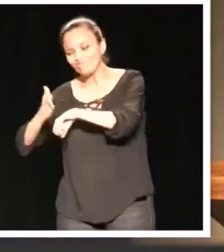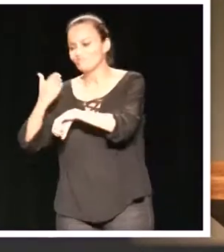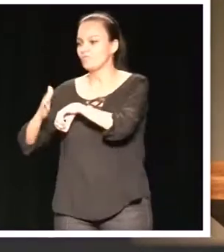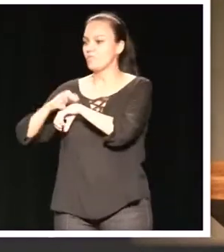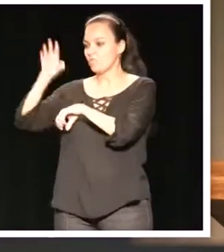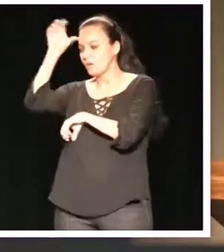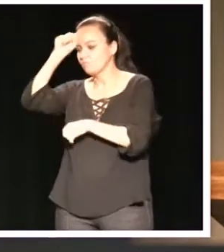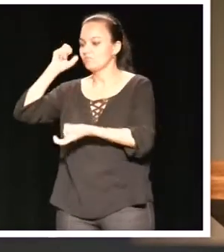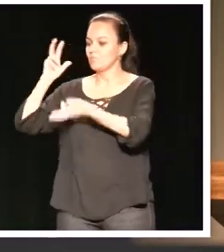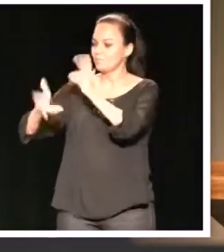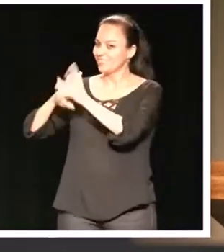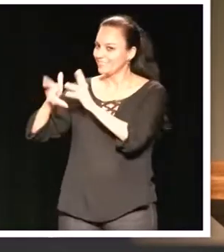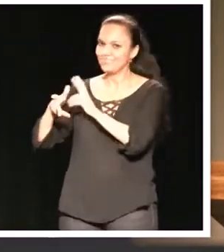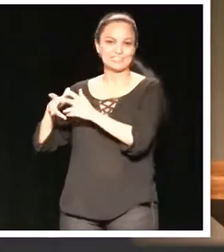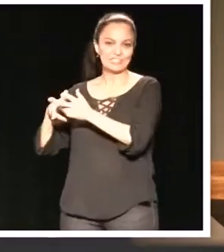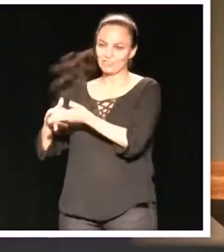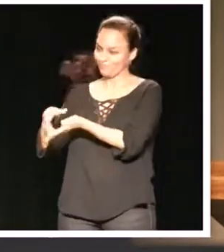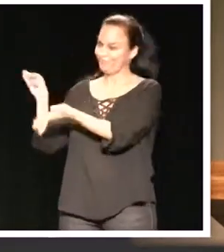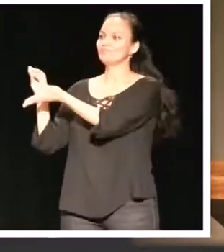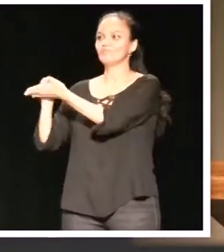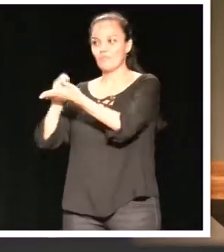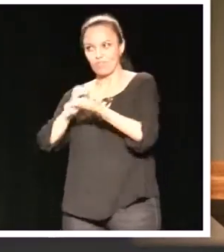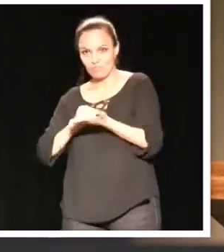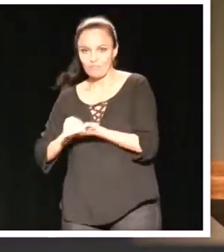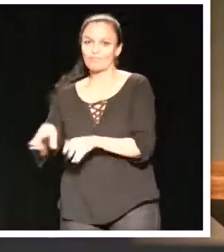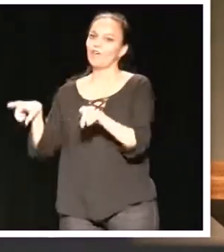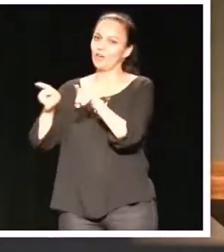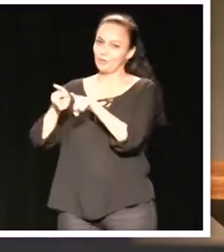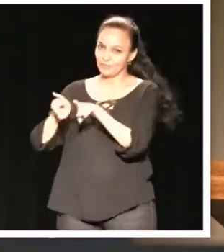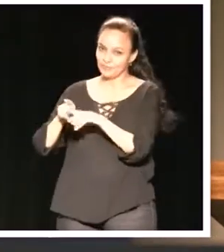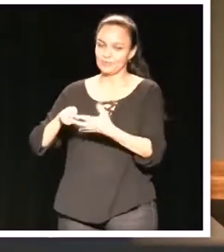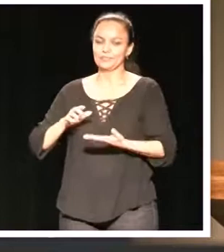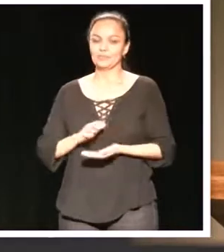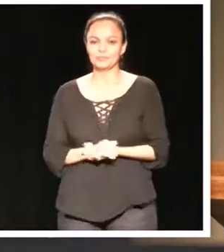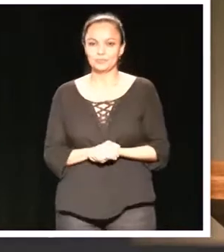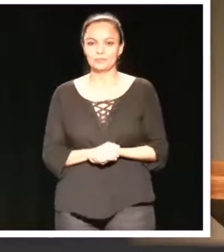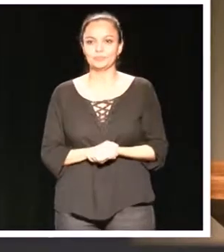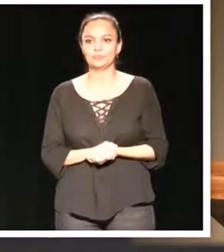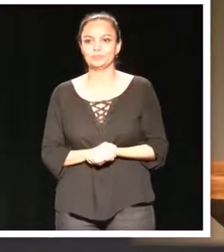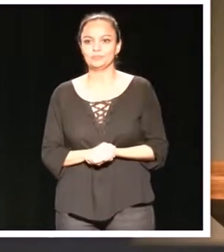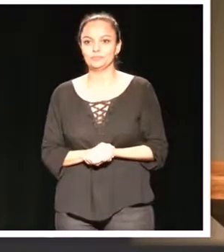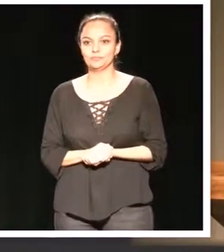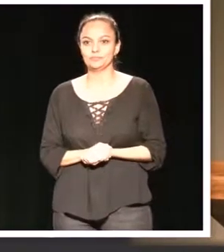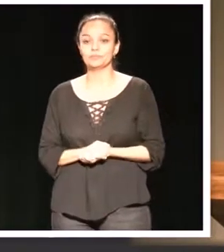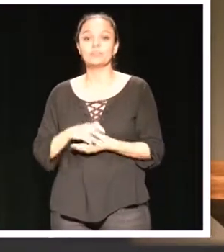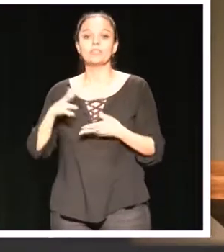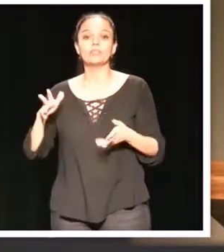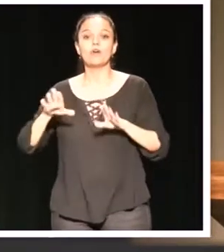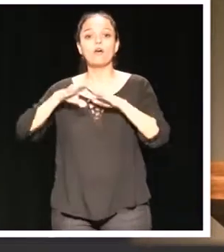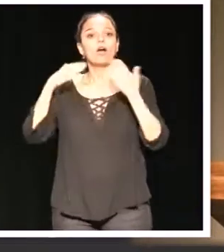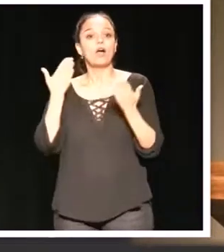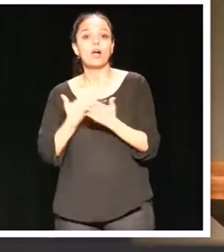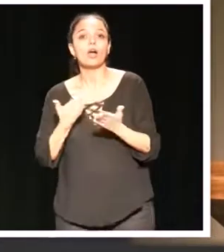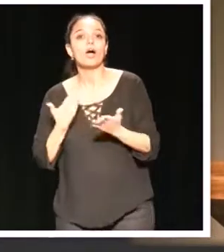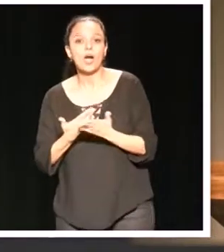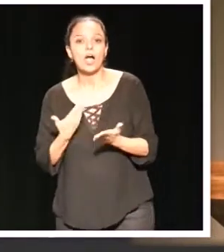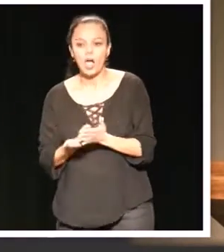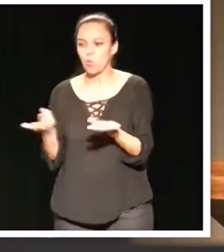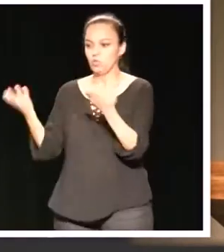muito por debaixo dos rendimentos dos alunos ouvintes comuns em aulas que não são de